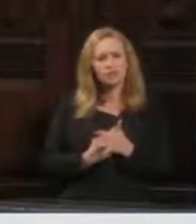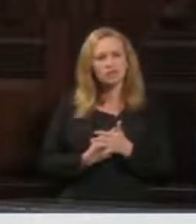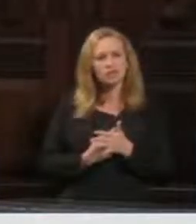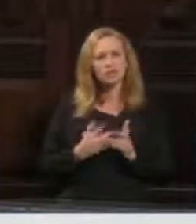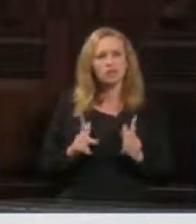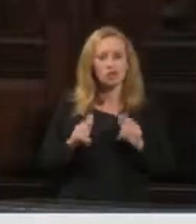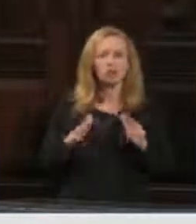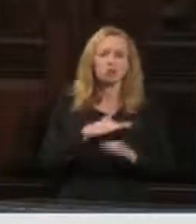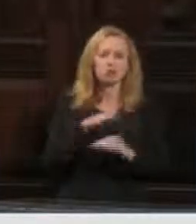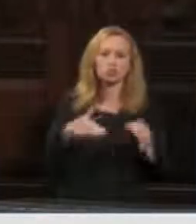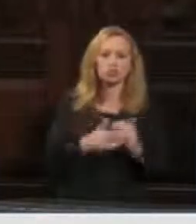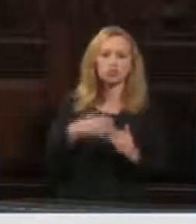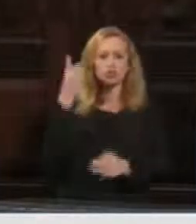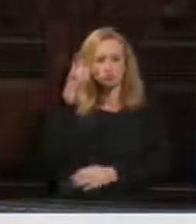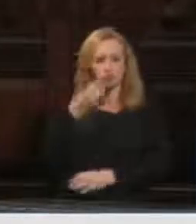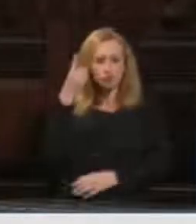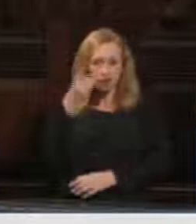defendem